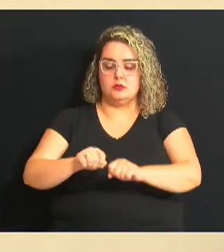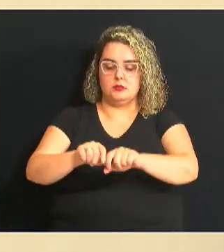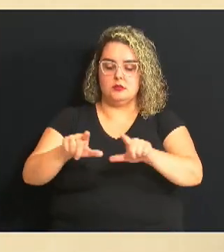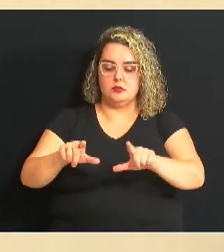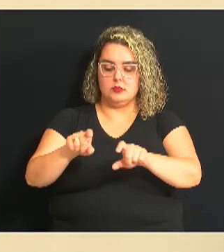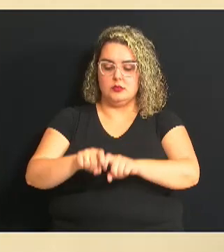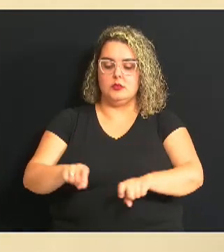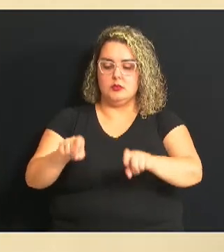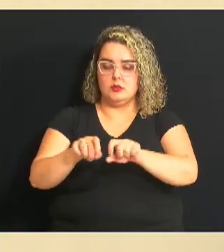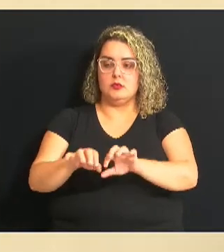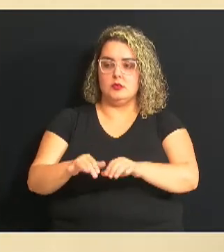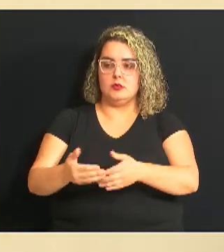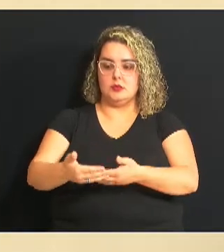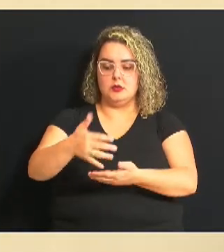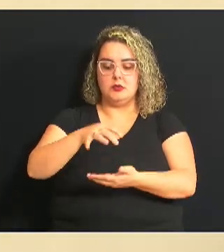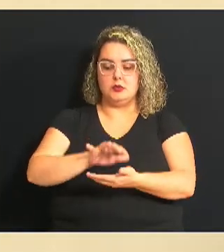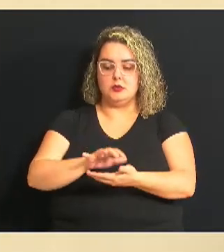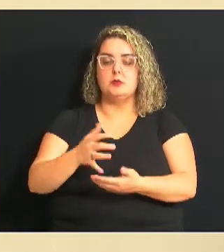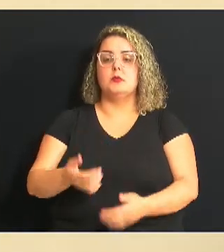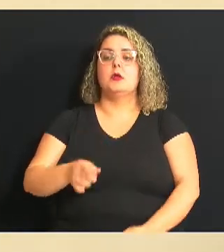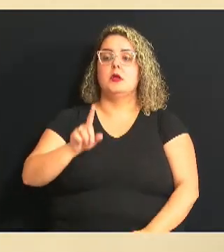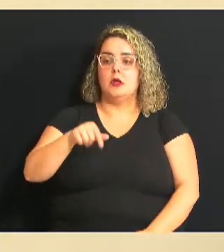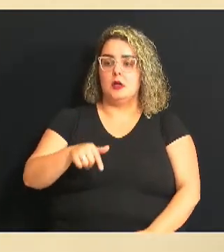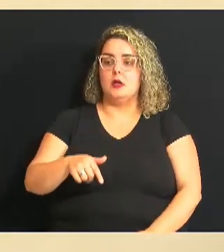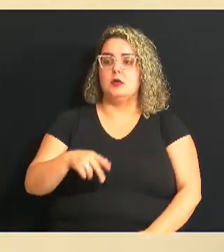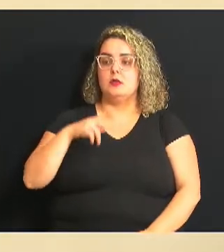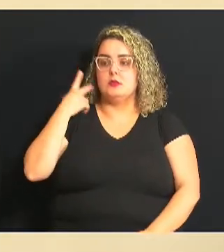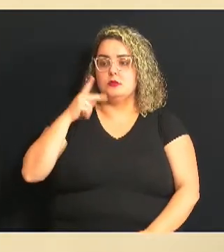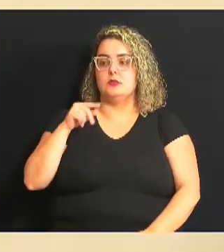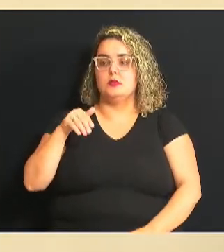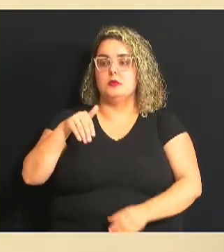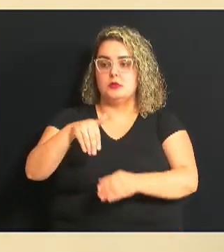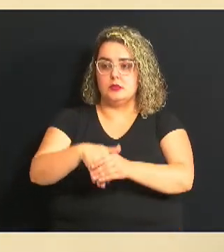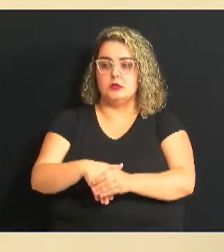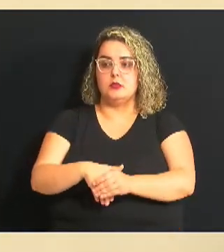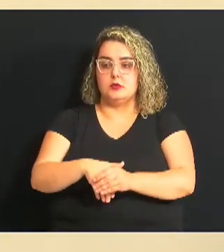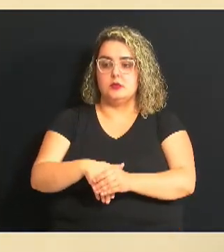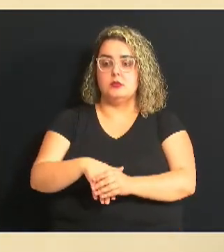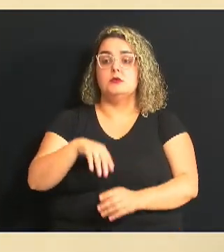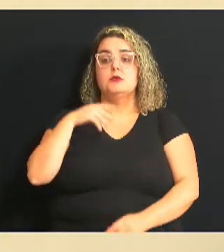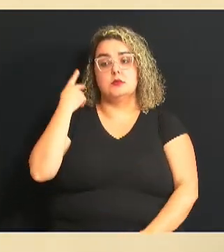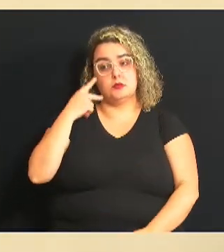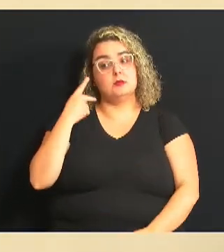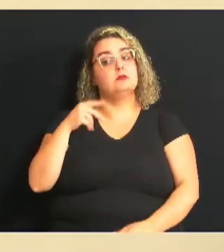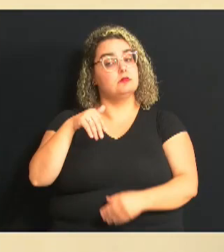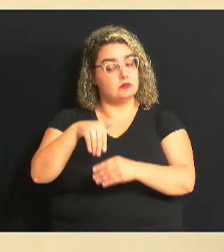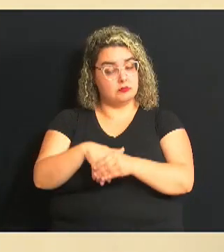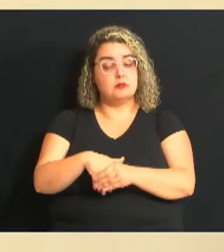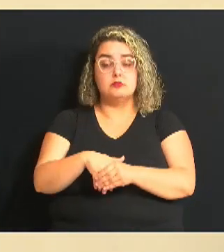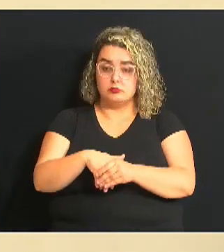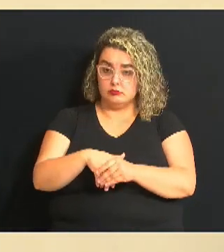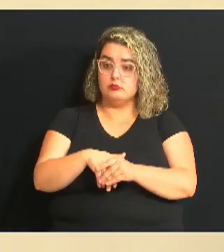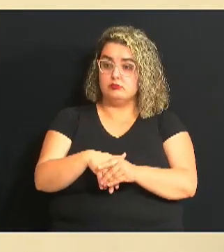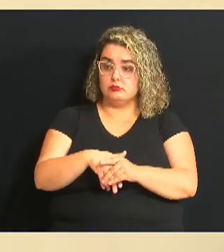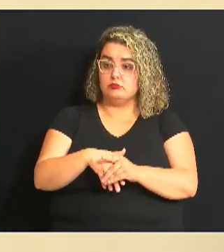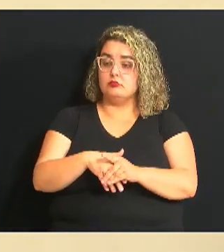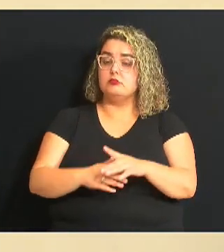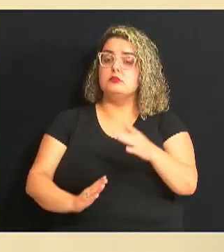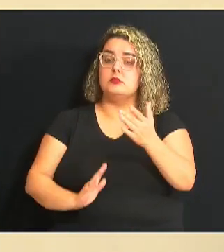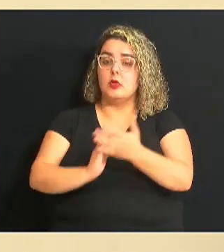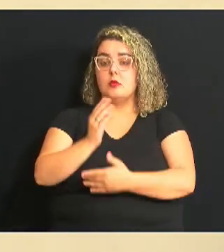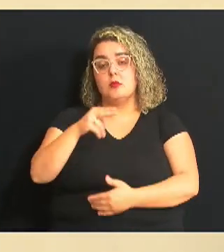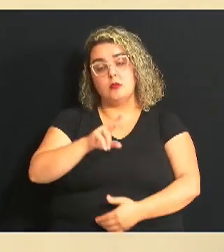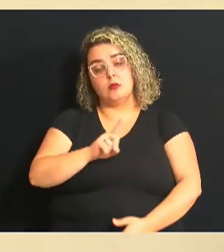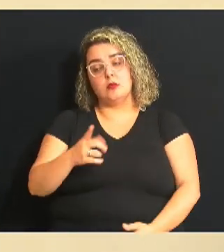que estão cobertas são onde os vereadores votam, e os vereadores votaram para ser aprovado ou não, e